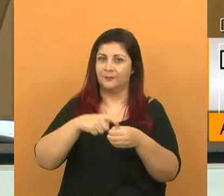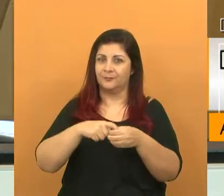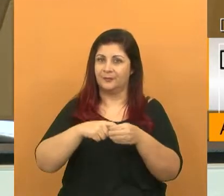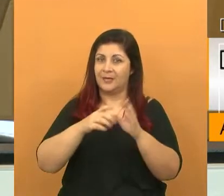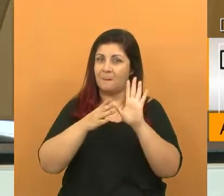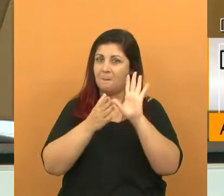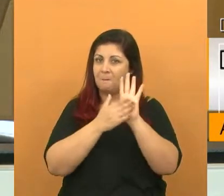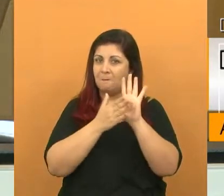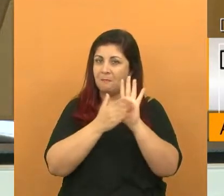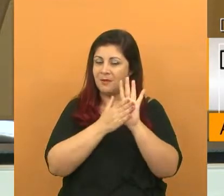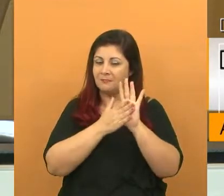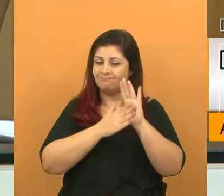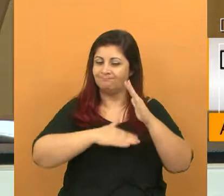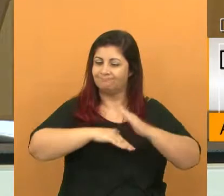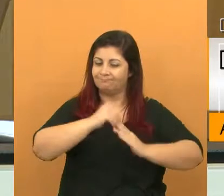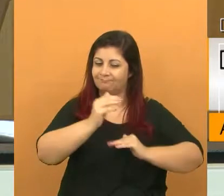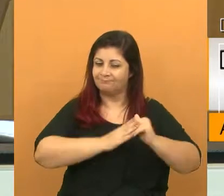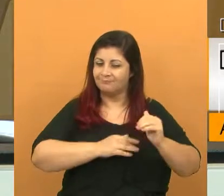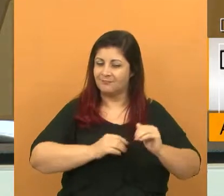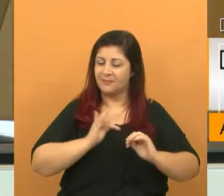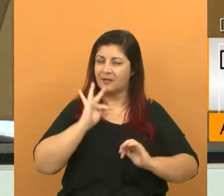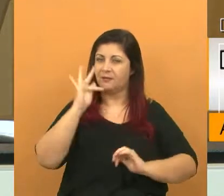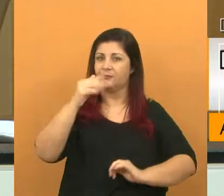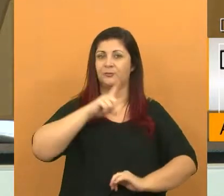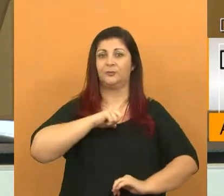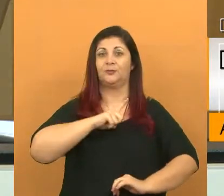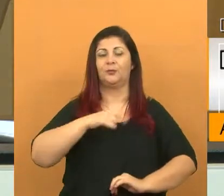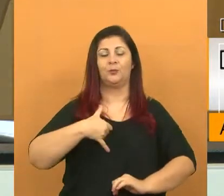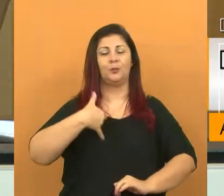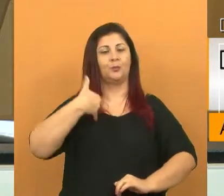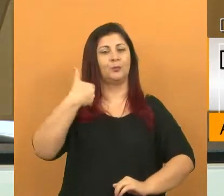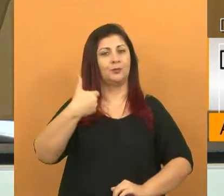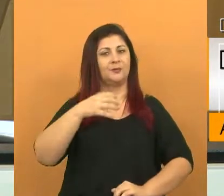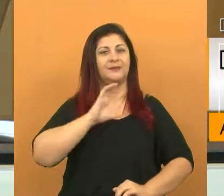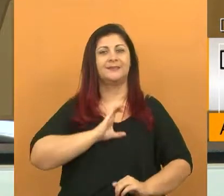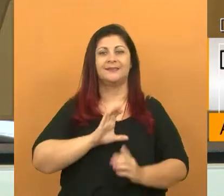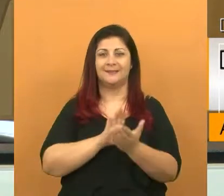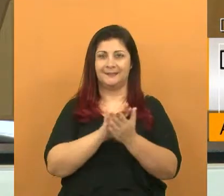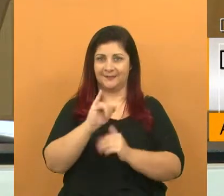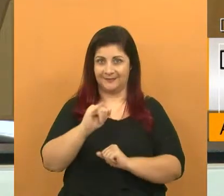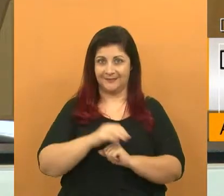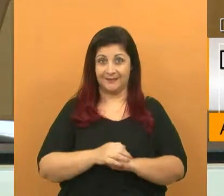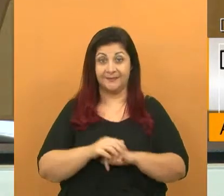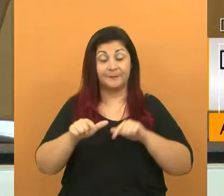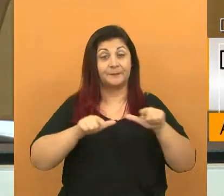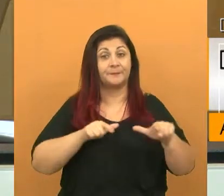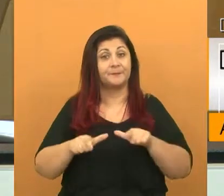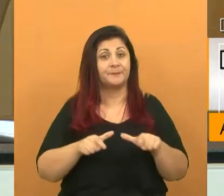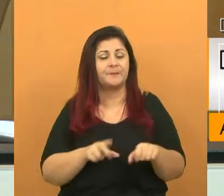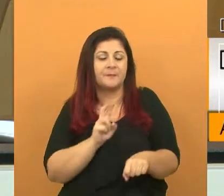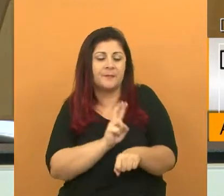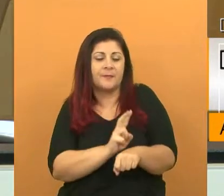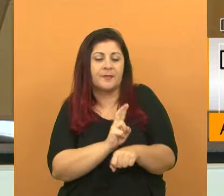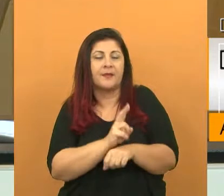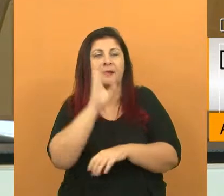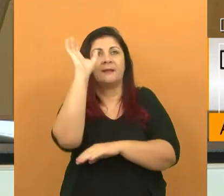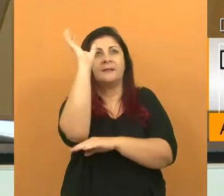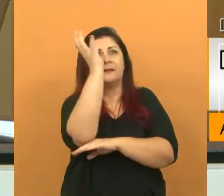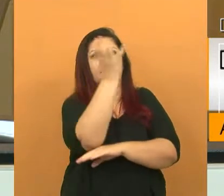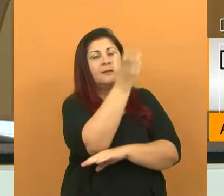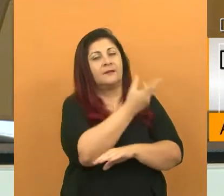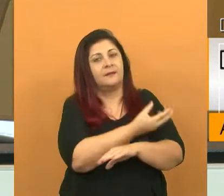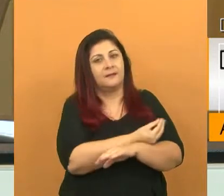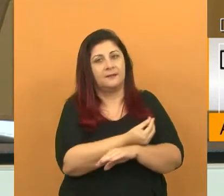humanas pra que dê orgulho da cidade a careira está trabalhando em prol do meio ambiente e construindo